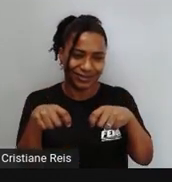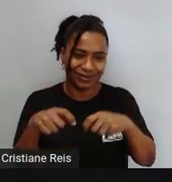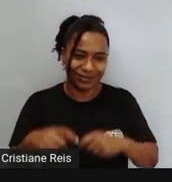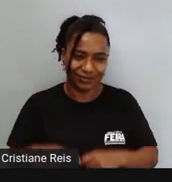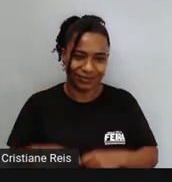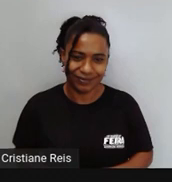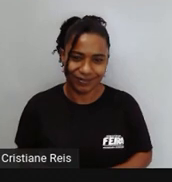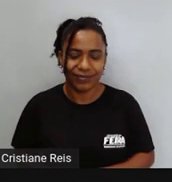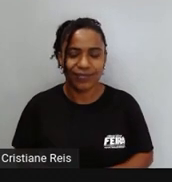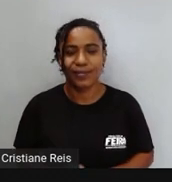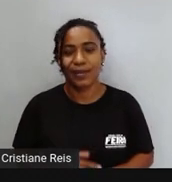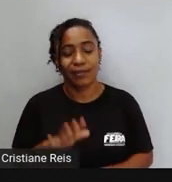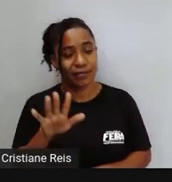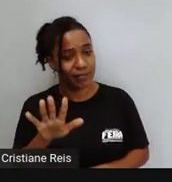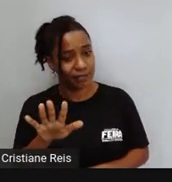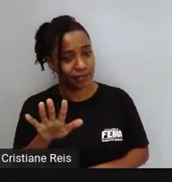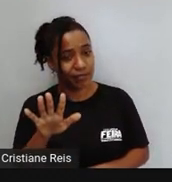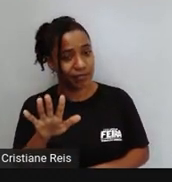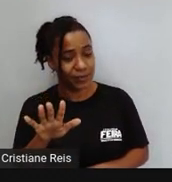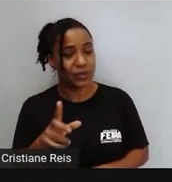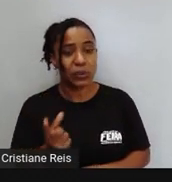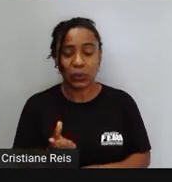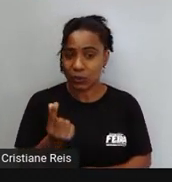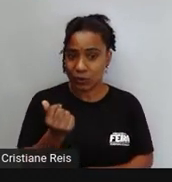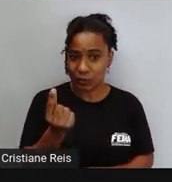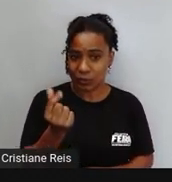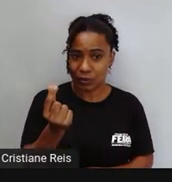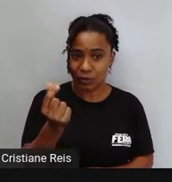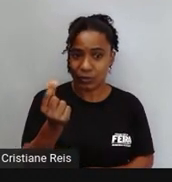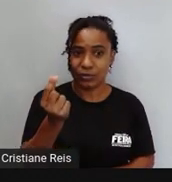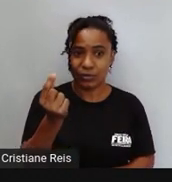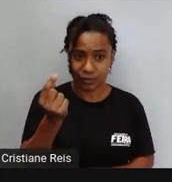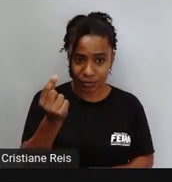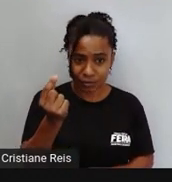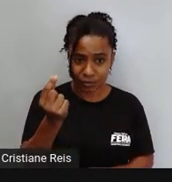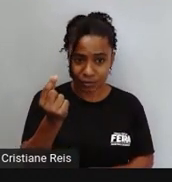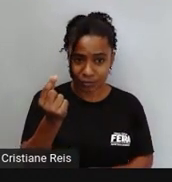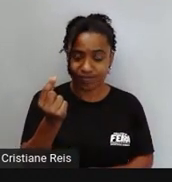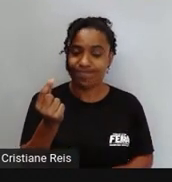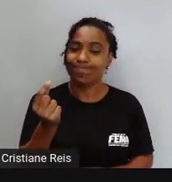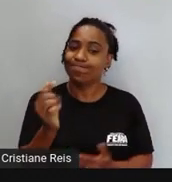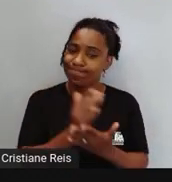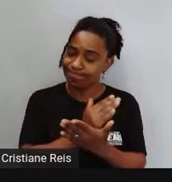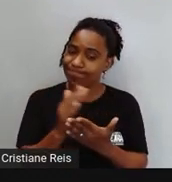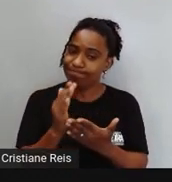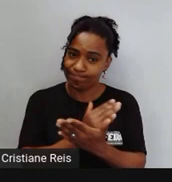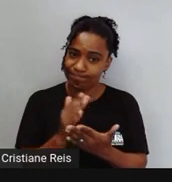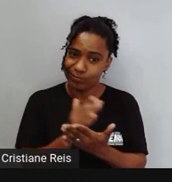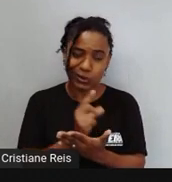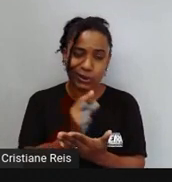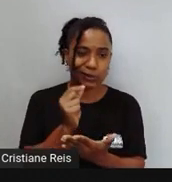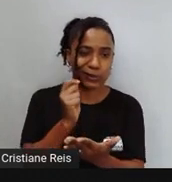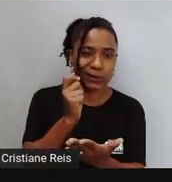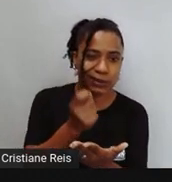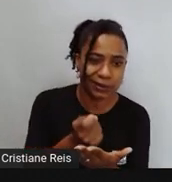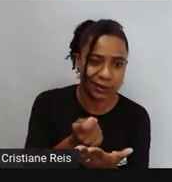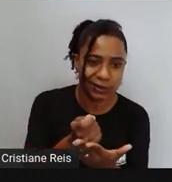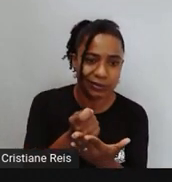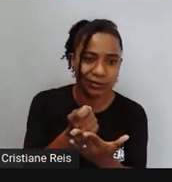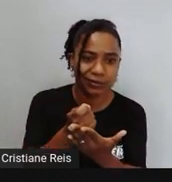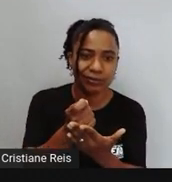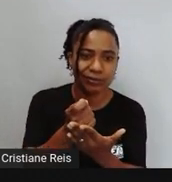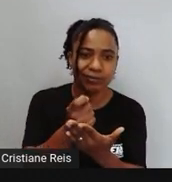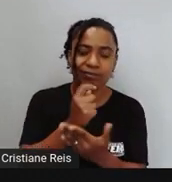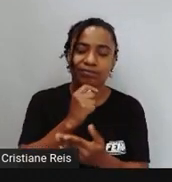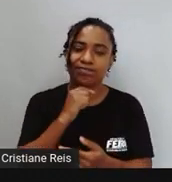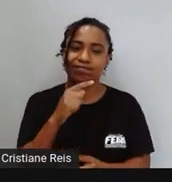buy. Mas também o dinheiro tem coisas que o dinheiro não pode comprar. O